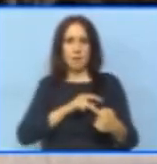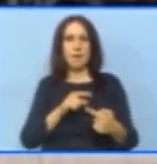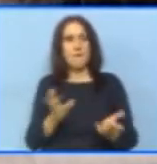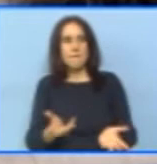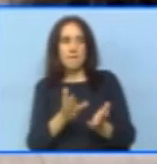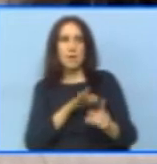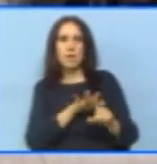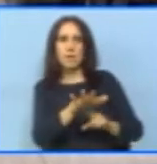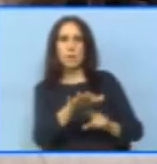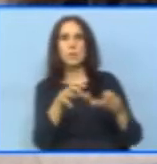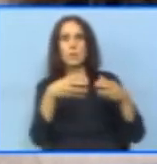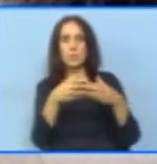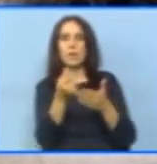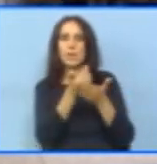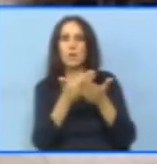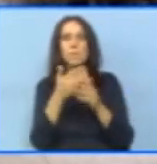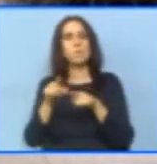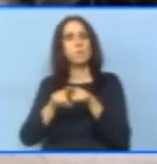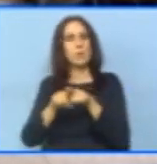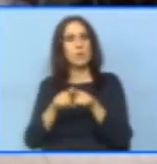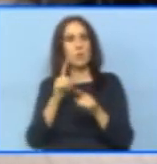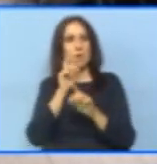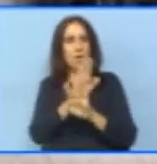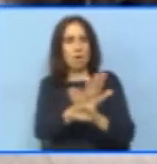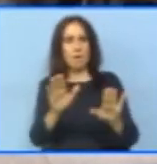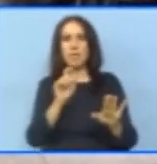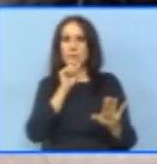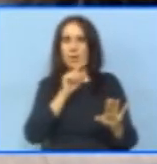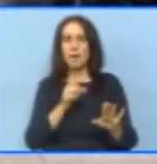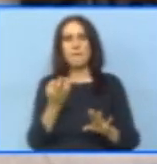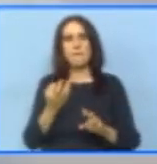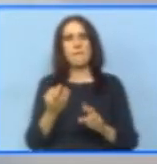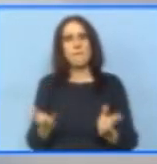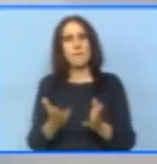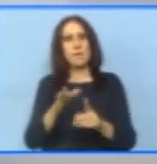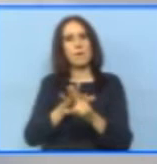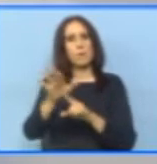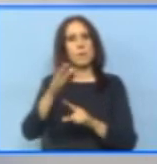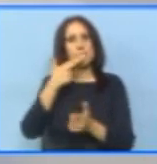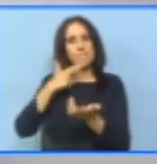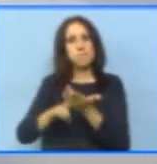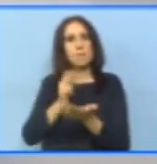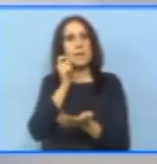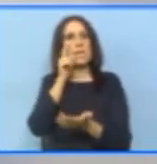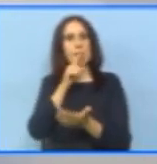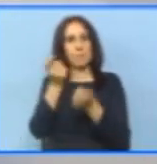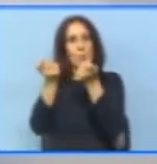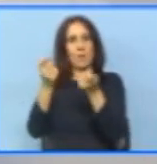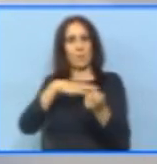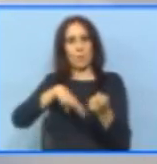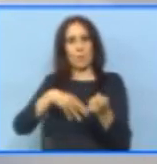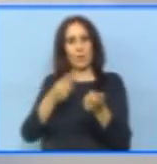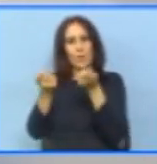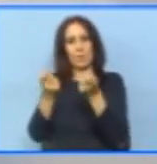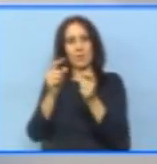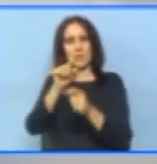esta influência, a estes grupos económicos e políticos que estão ao nosso alcance, para que possam, de facto, influenciar quem efetivamente comanda o mundo e comanda